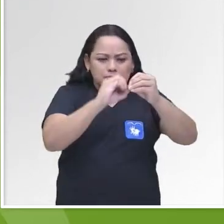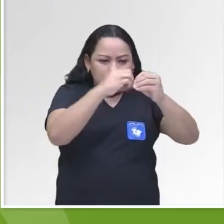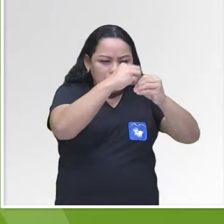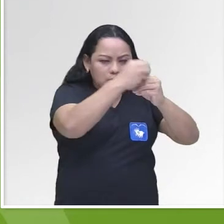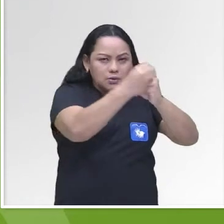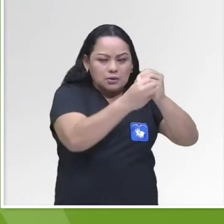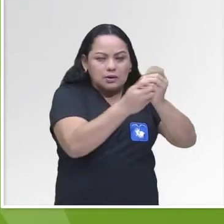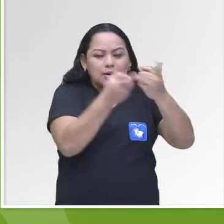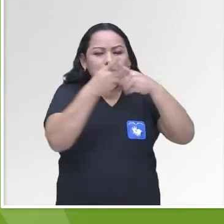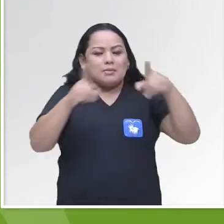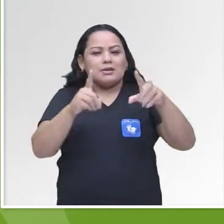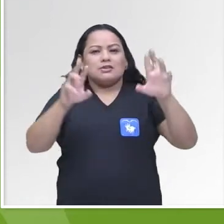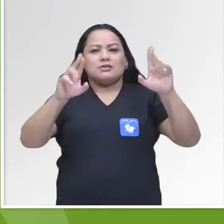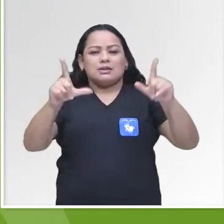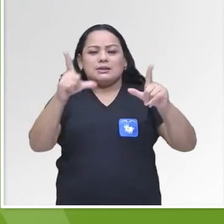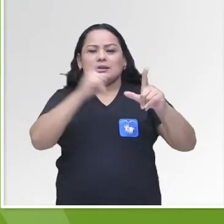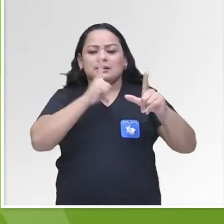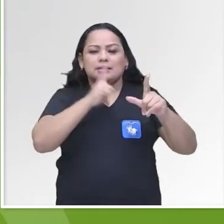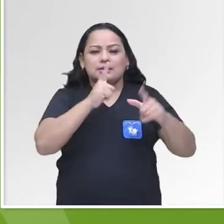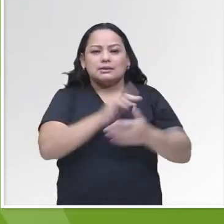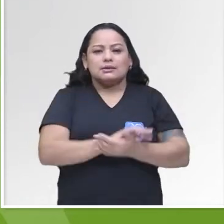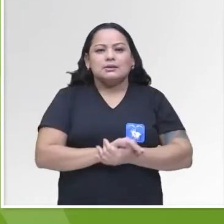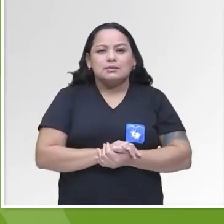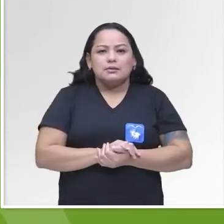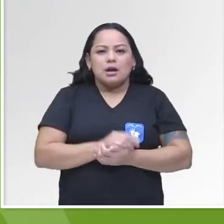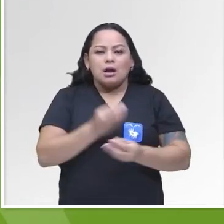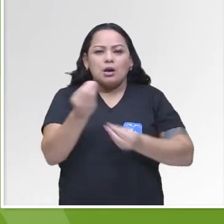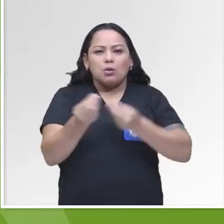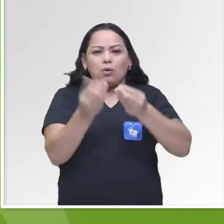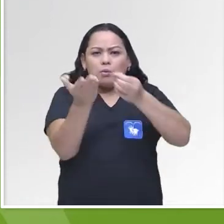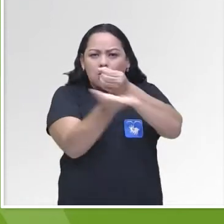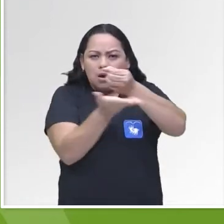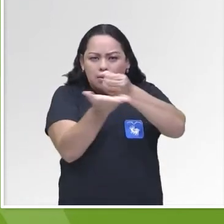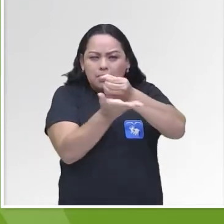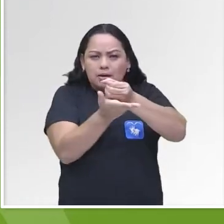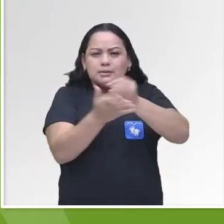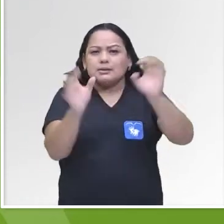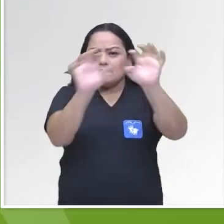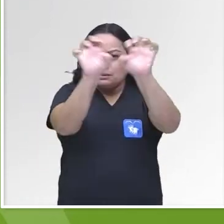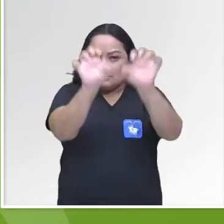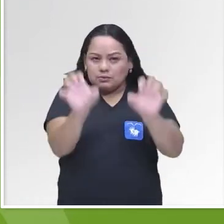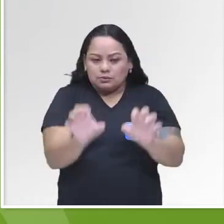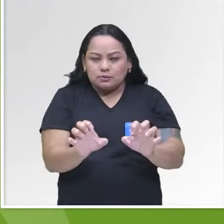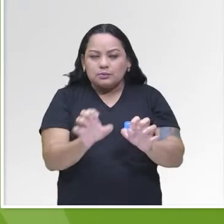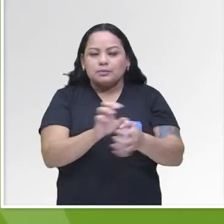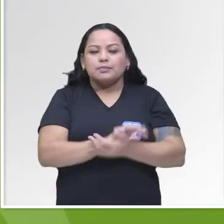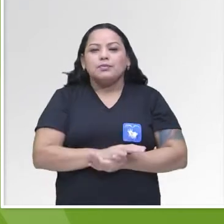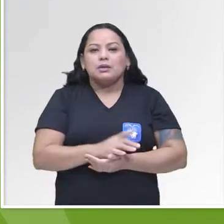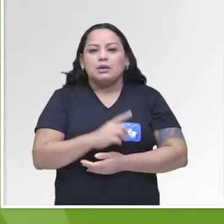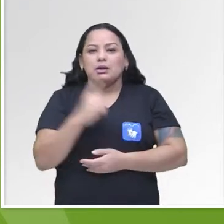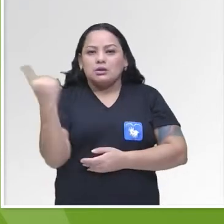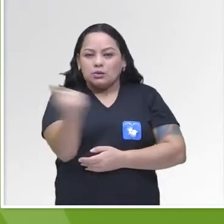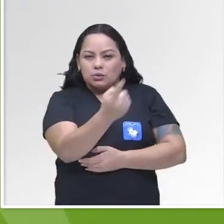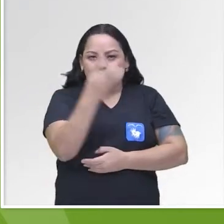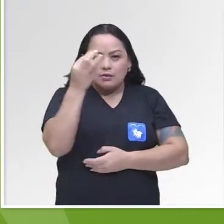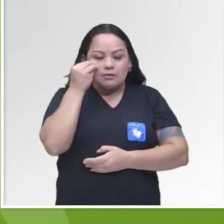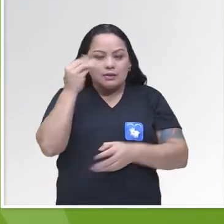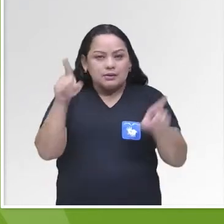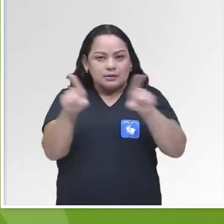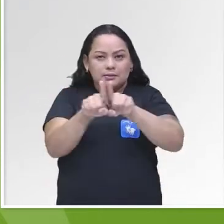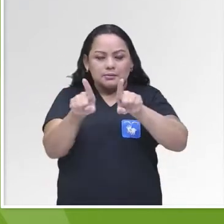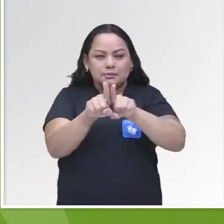são diferenciados em suas fórmulas estruturais. E a gente observa